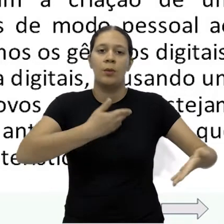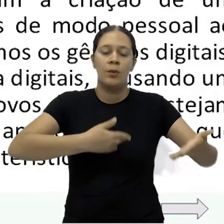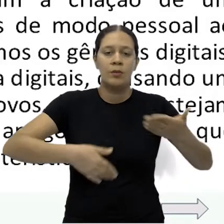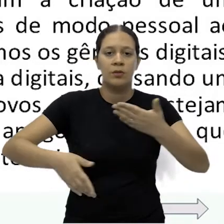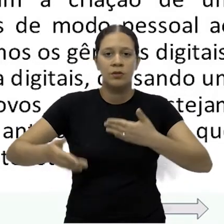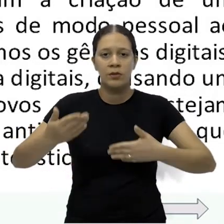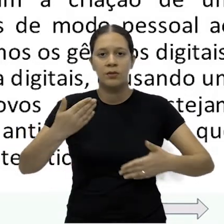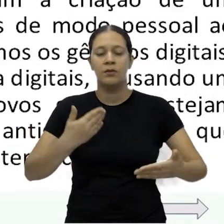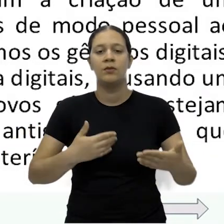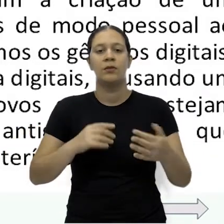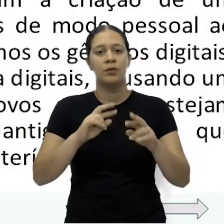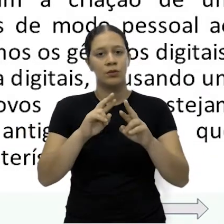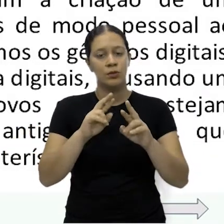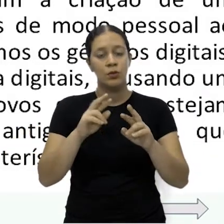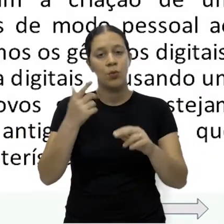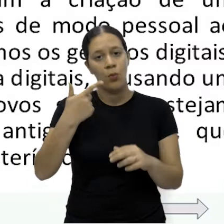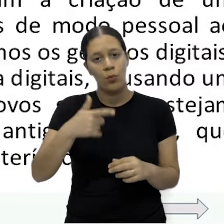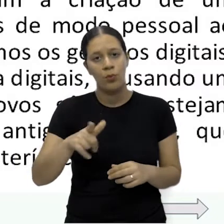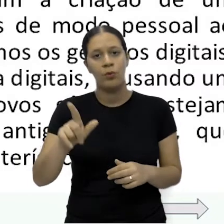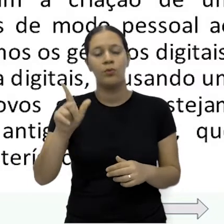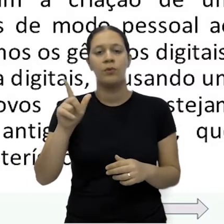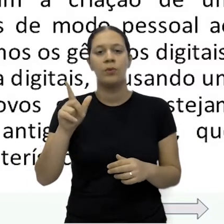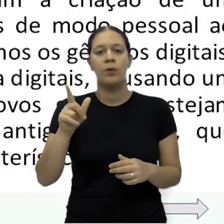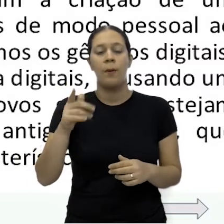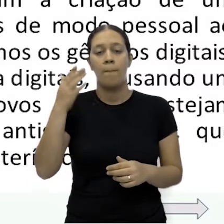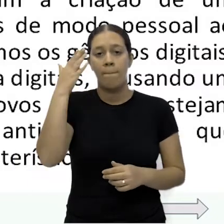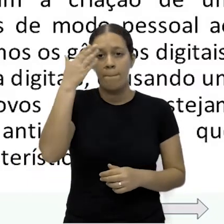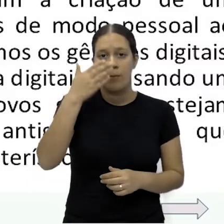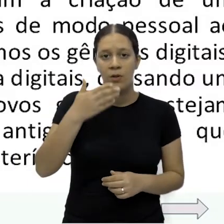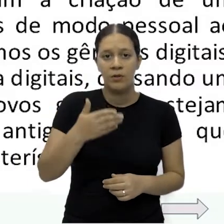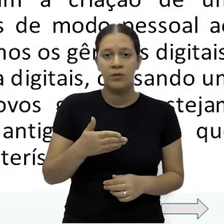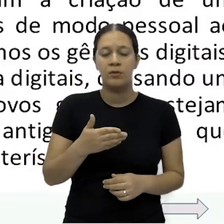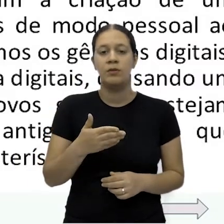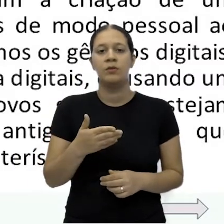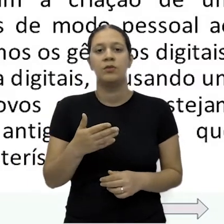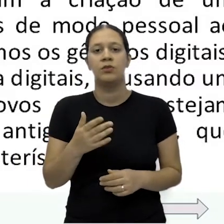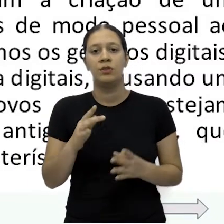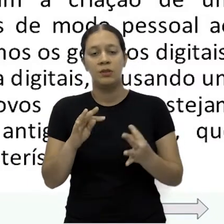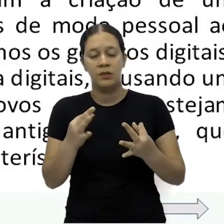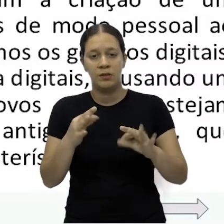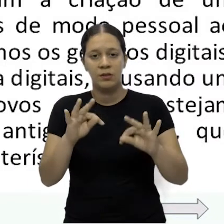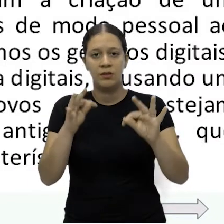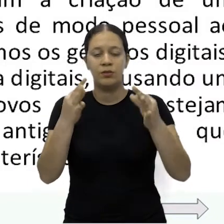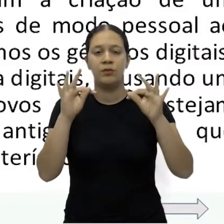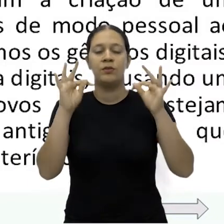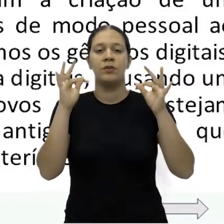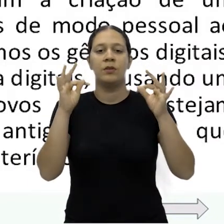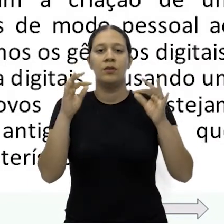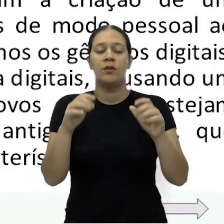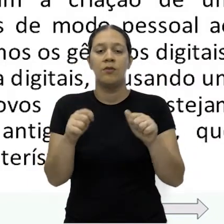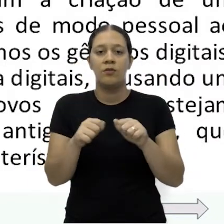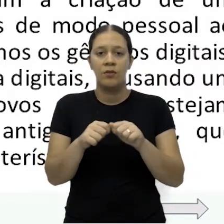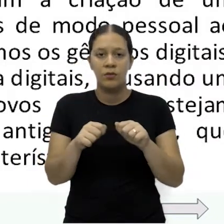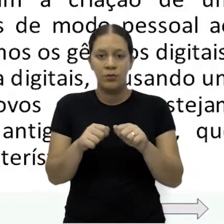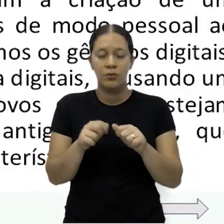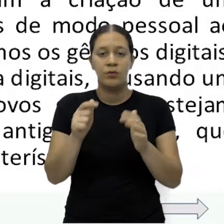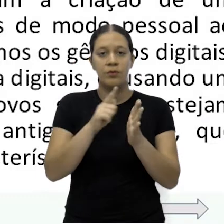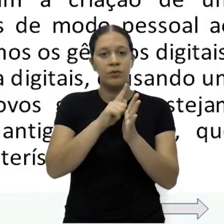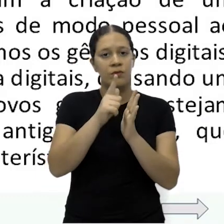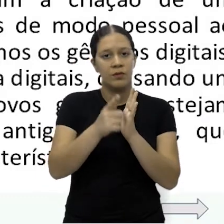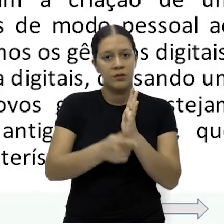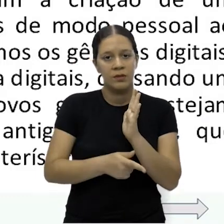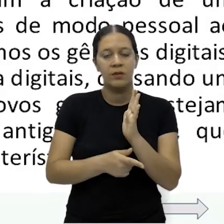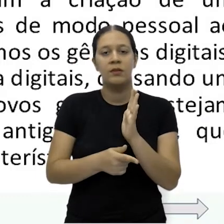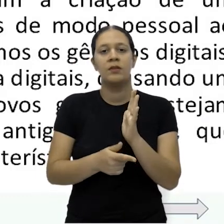postagens, compartilhamentos, tweets, entre outros. Comprovam que o advento da tecnologia digital fez com que